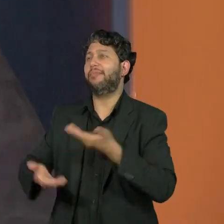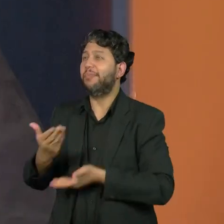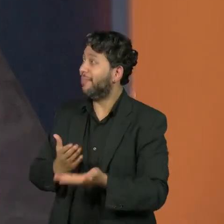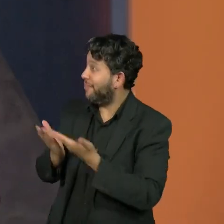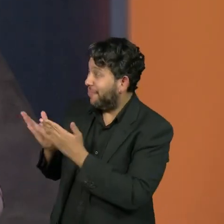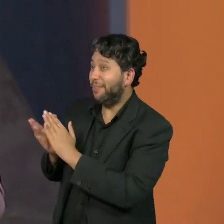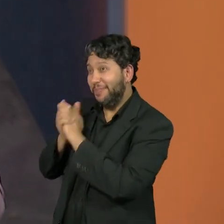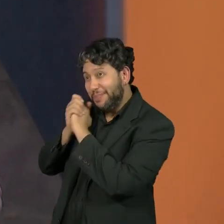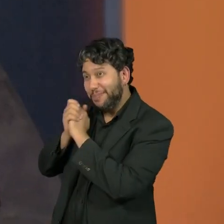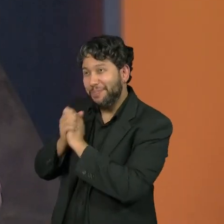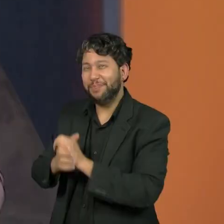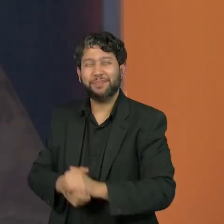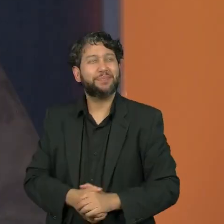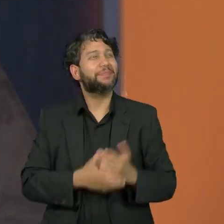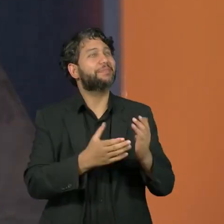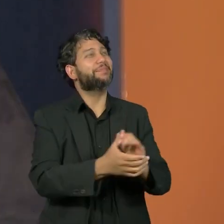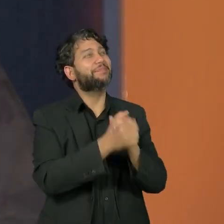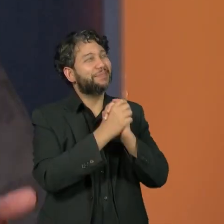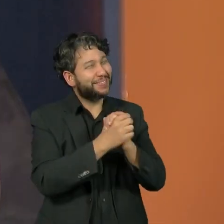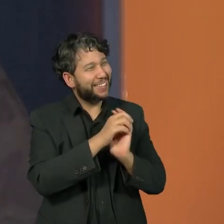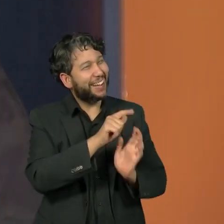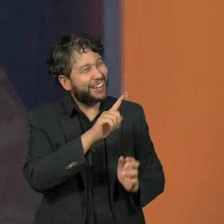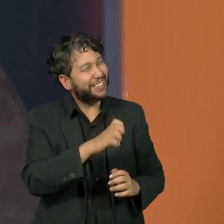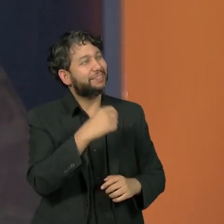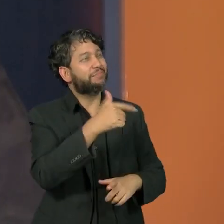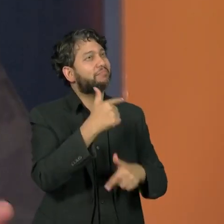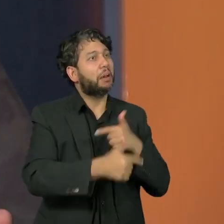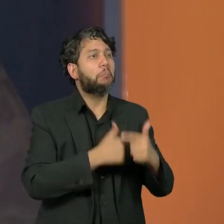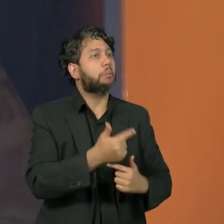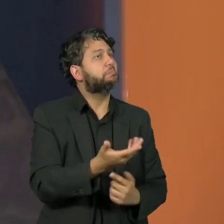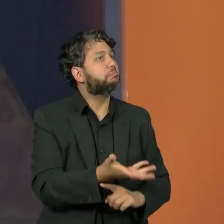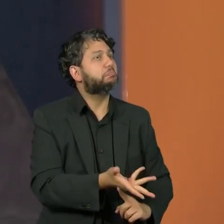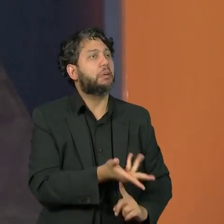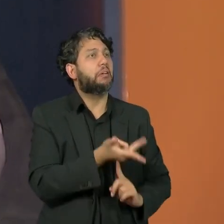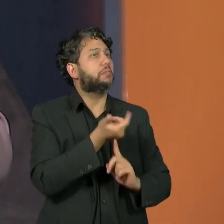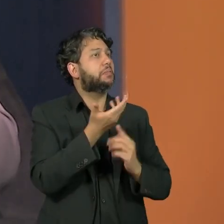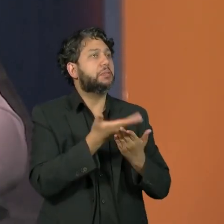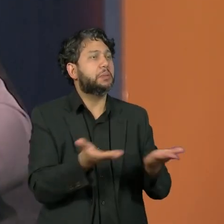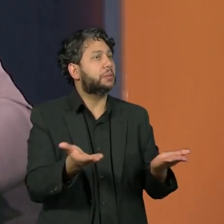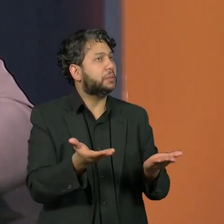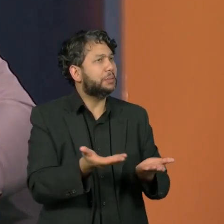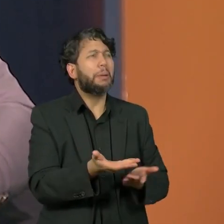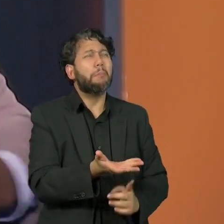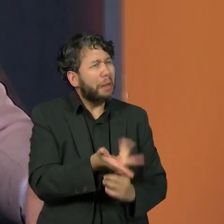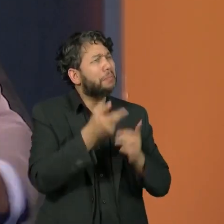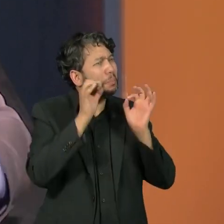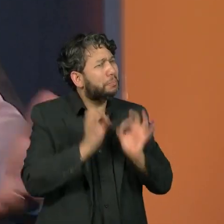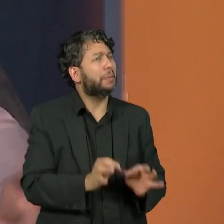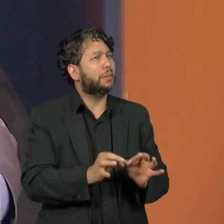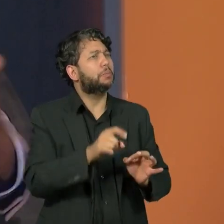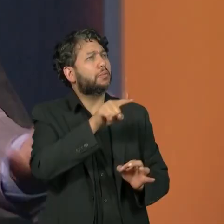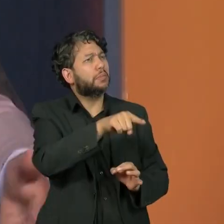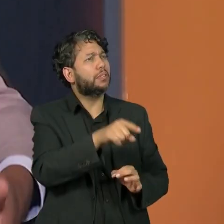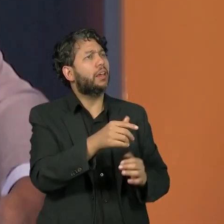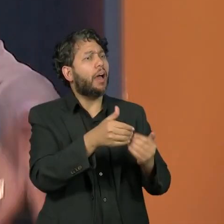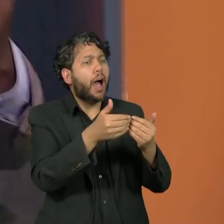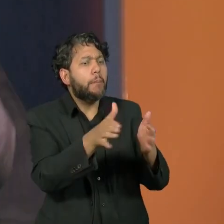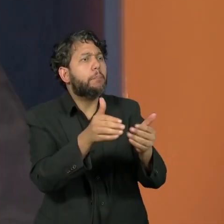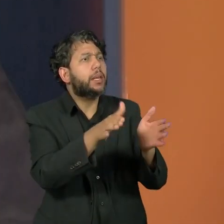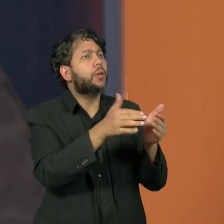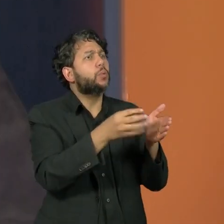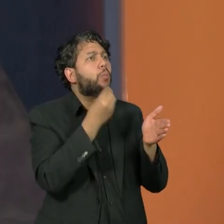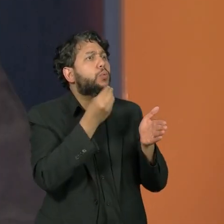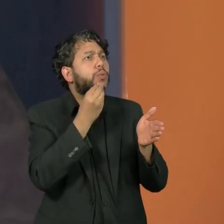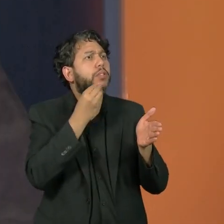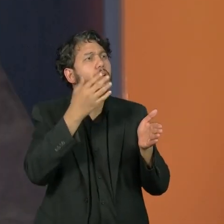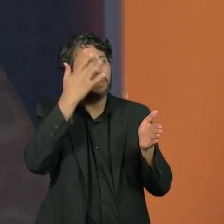Ale. Ale, da mesma maneira, parabéns por esse trabalho maravilhoso, essas obras, pelo espaço que você está abrindo e consolidando para